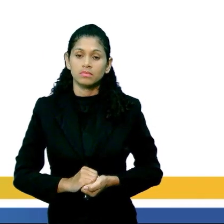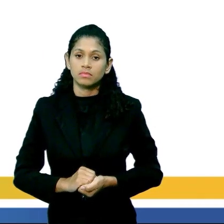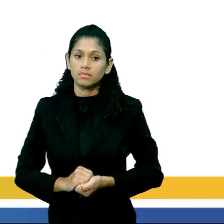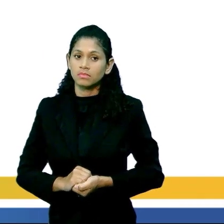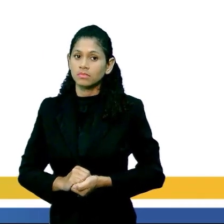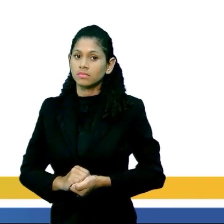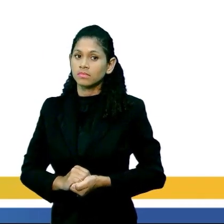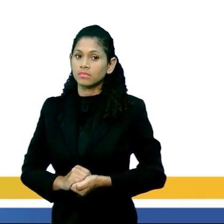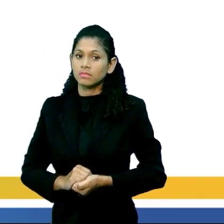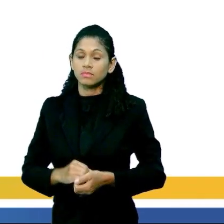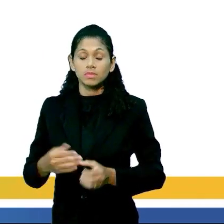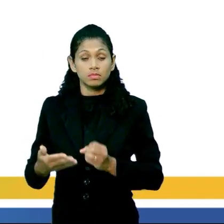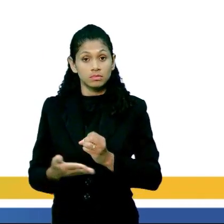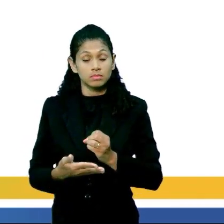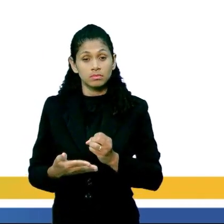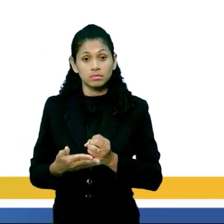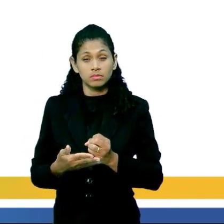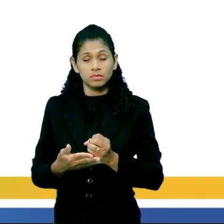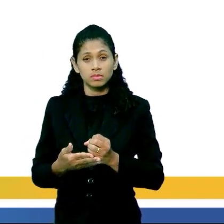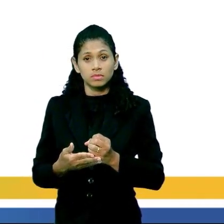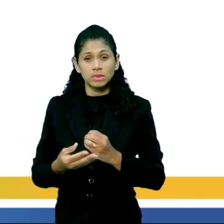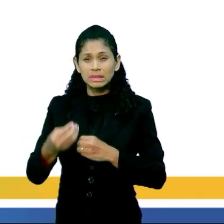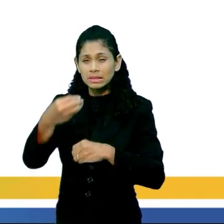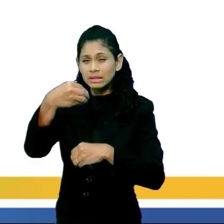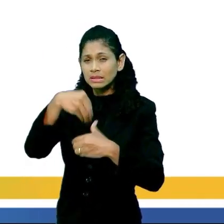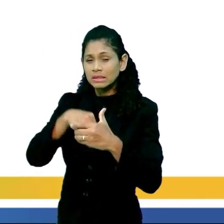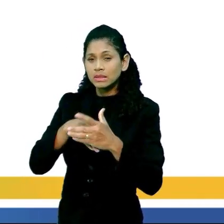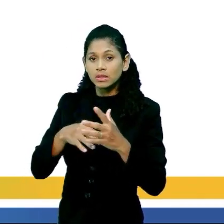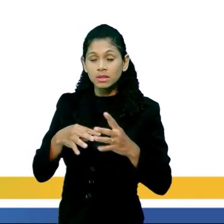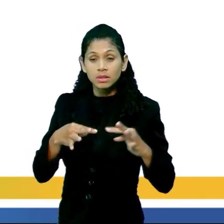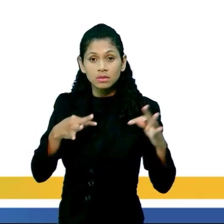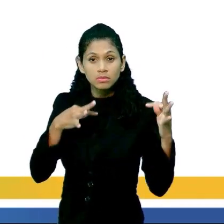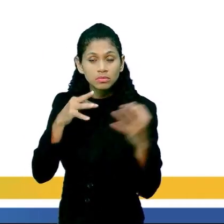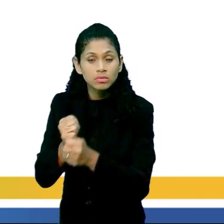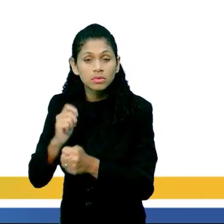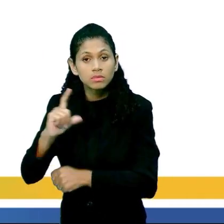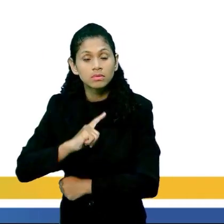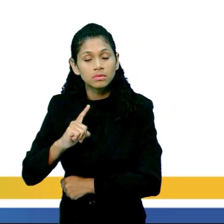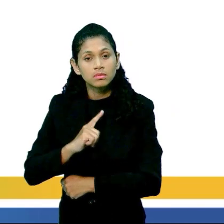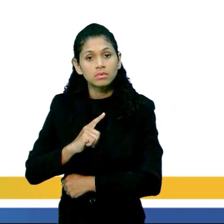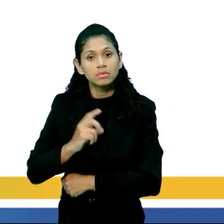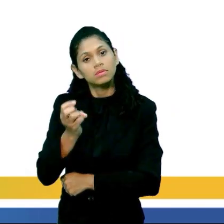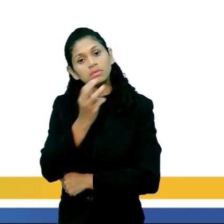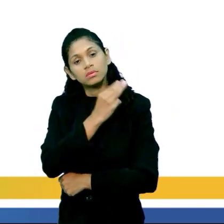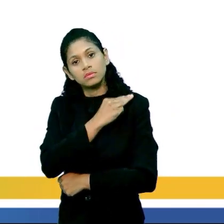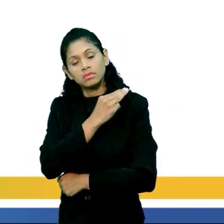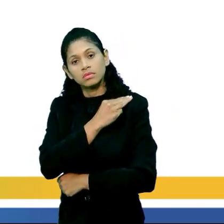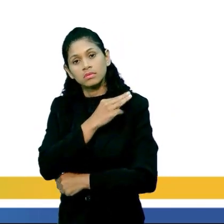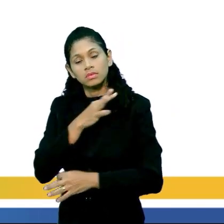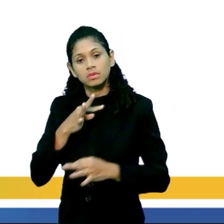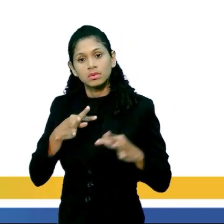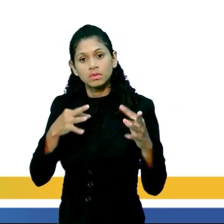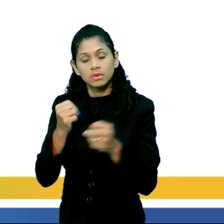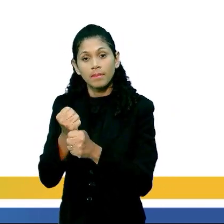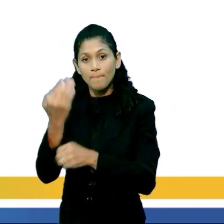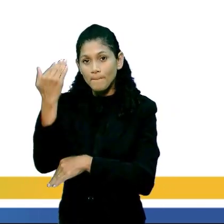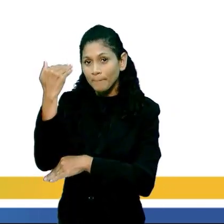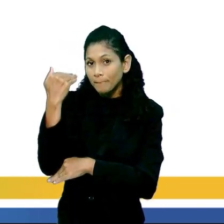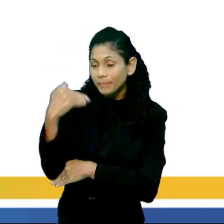Do enunciado, entre todos os que têm o ensino médio completo, metade são